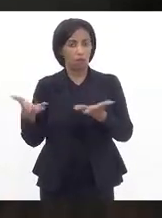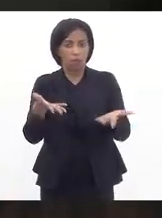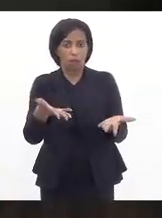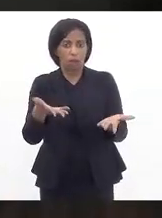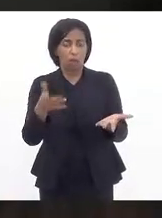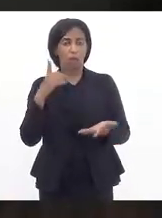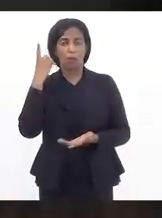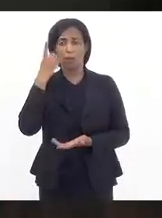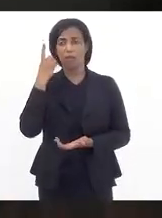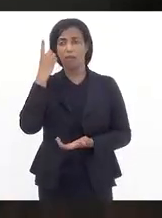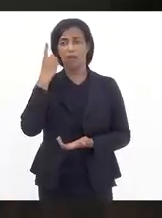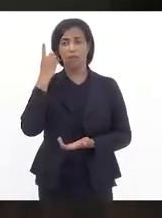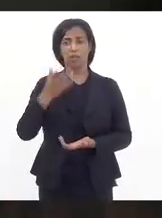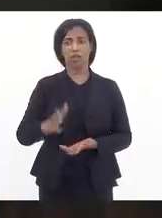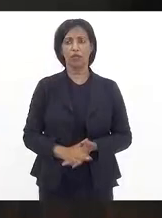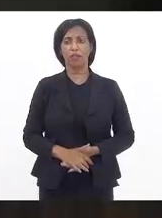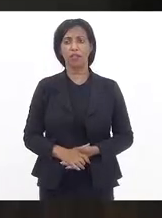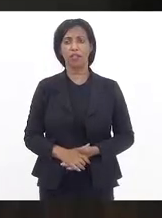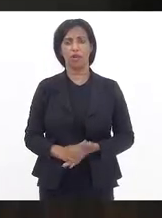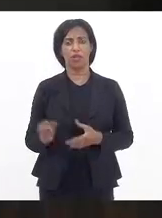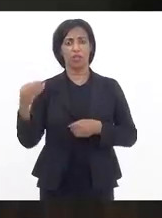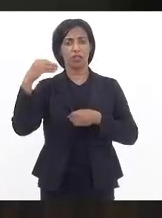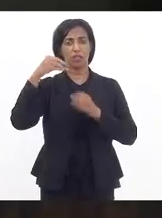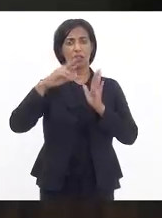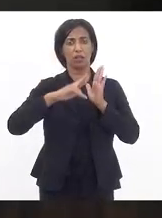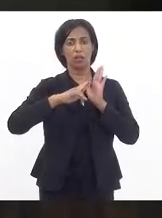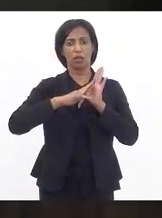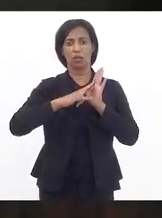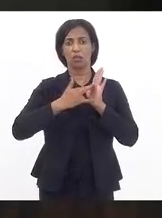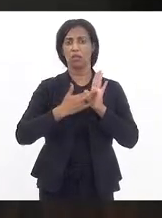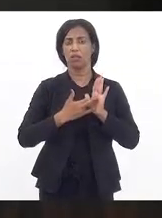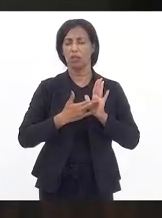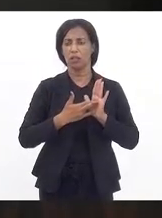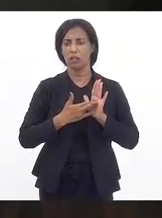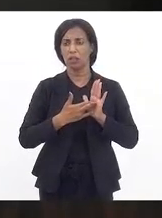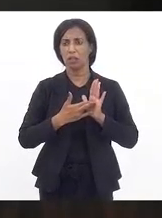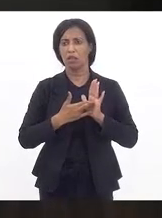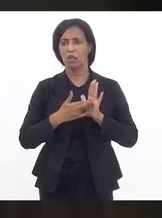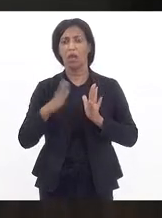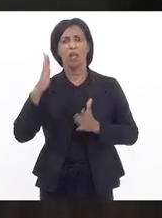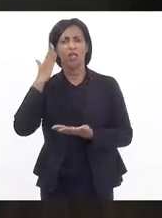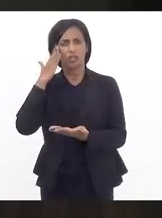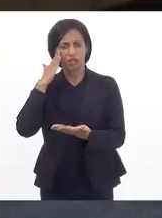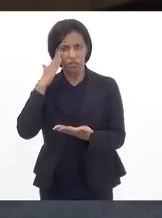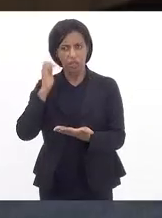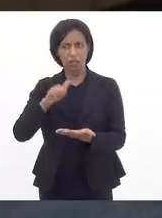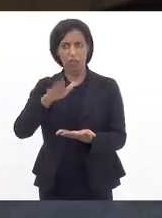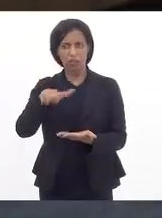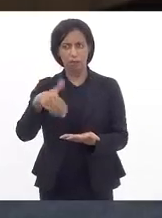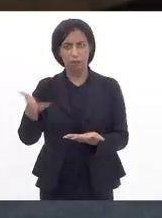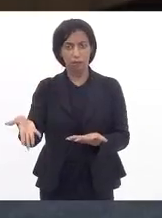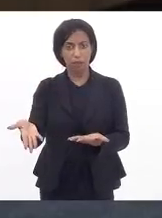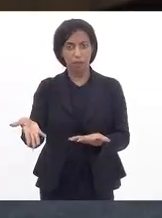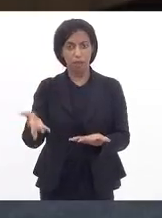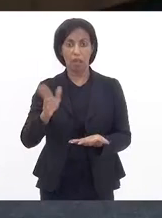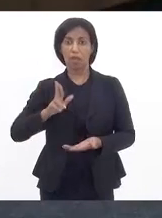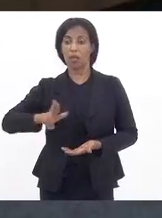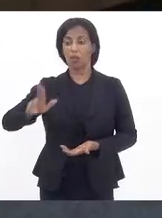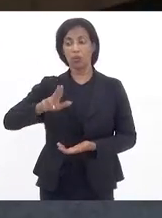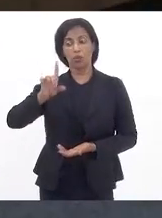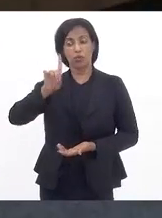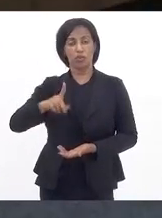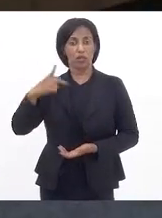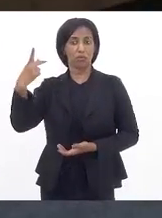do deputado tá no Regimento Interno é um direito que eles têm a gente entende muito bem isso então usando